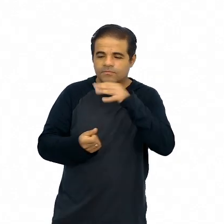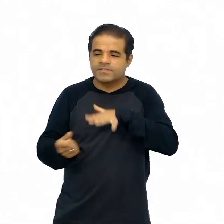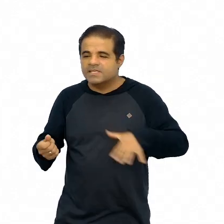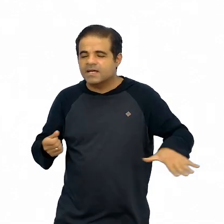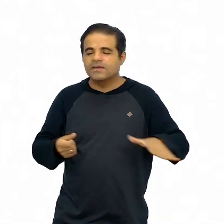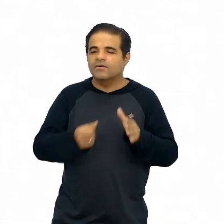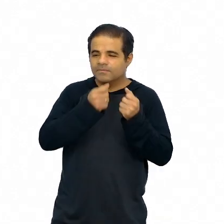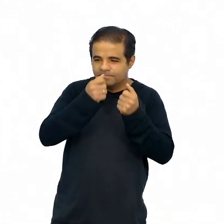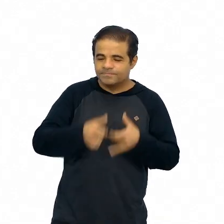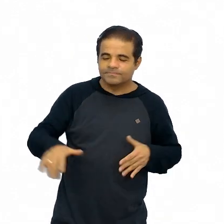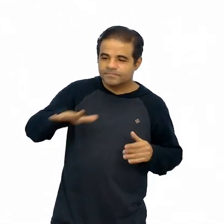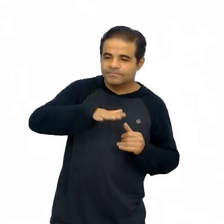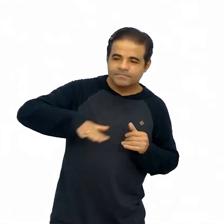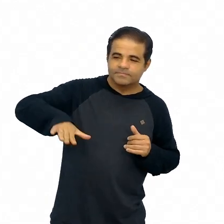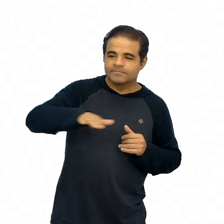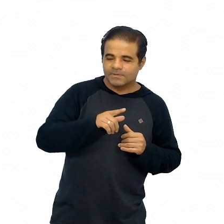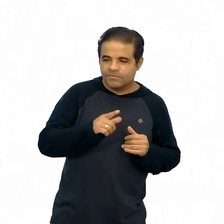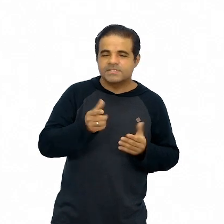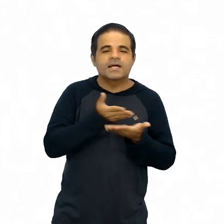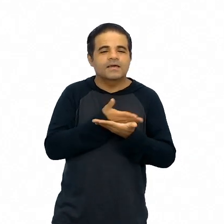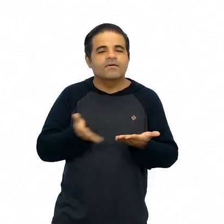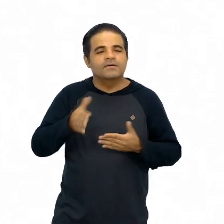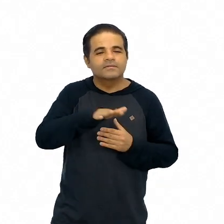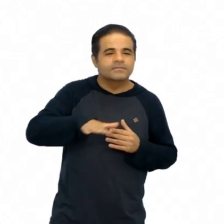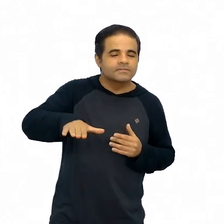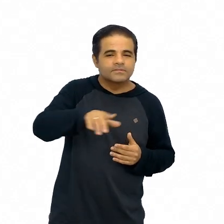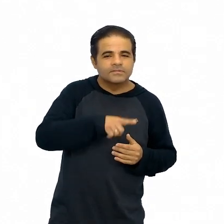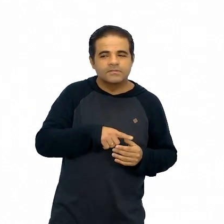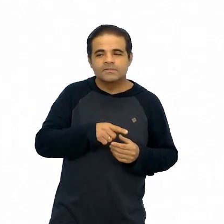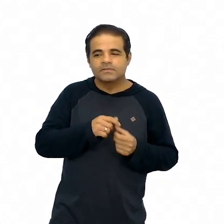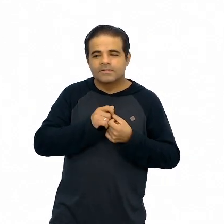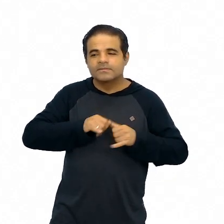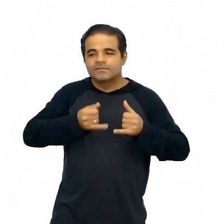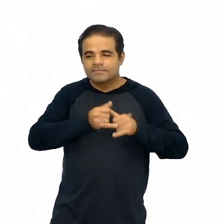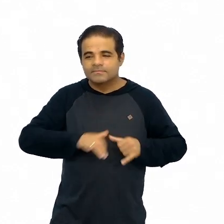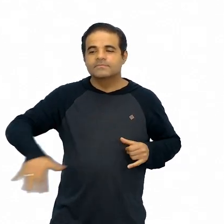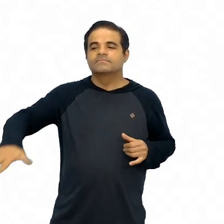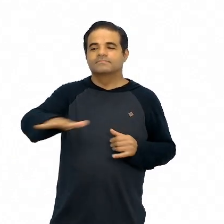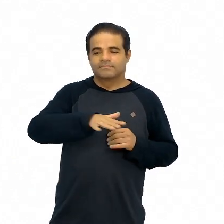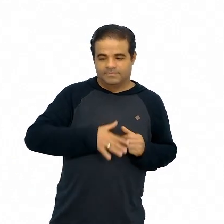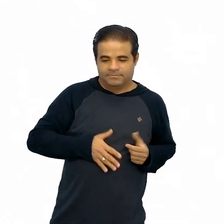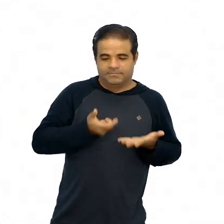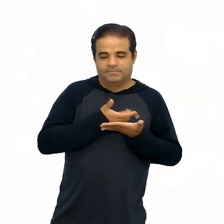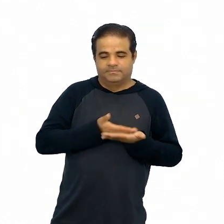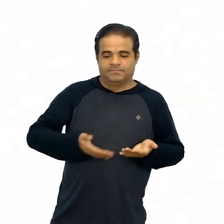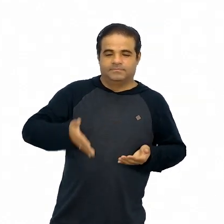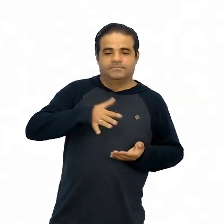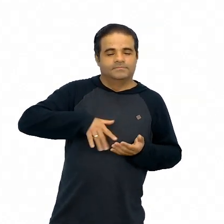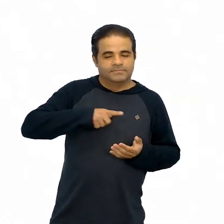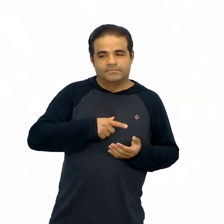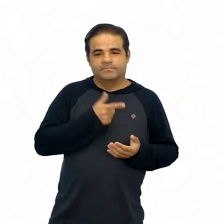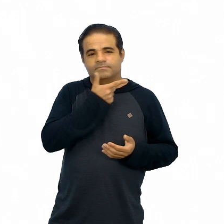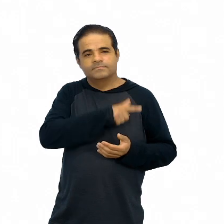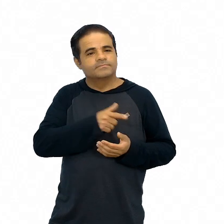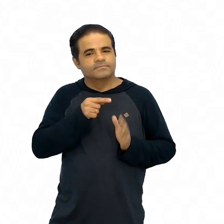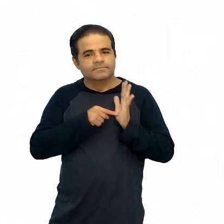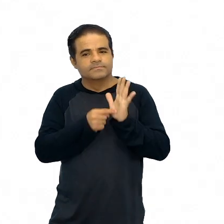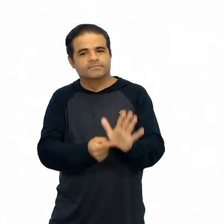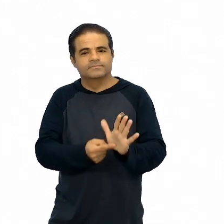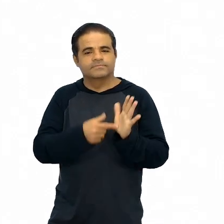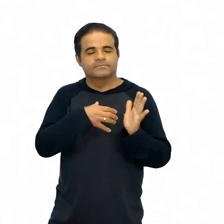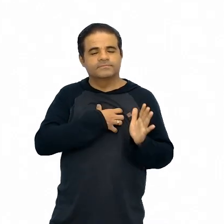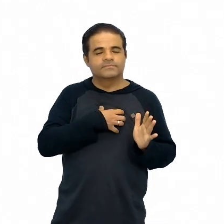está o contexto desse segundo bimestre. Agora vamos para o objetivo de